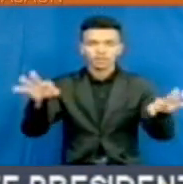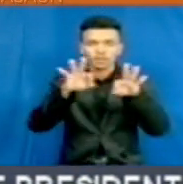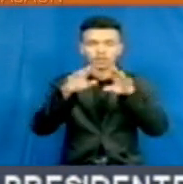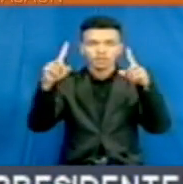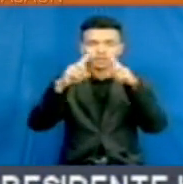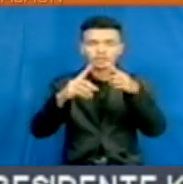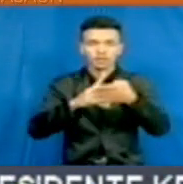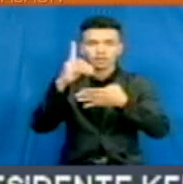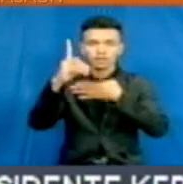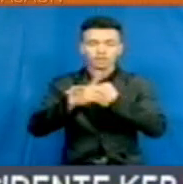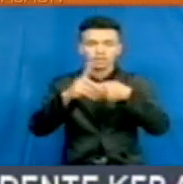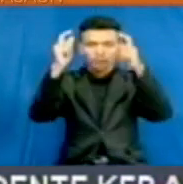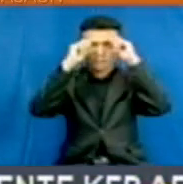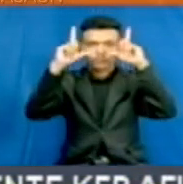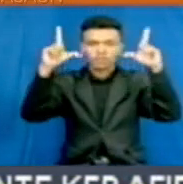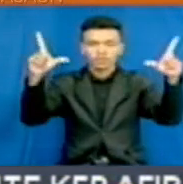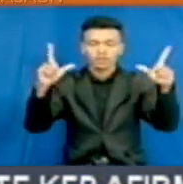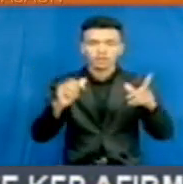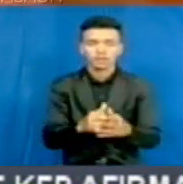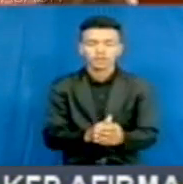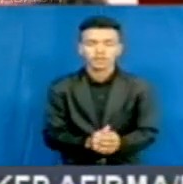importante para desenvolvimento Timor-Leste.